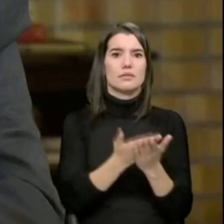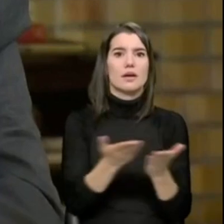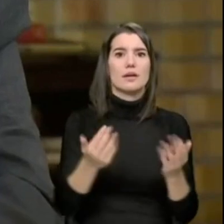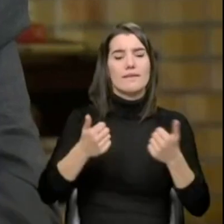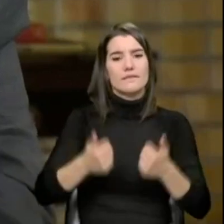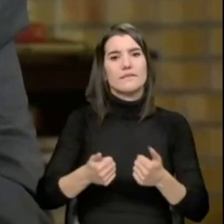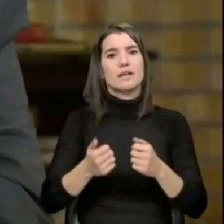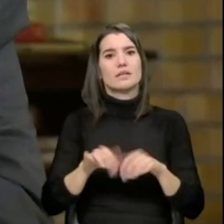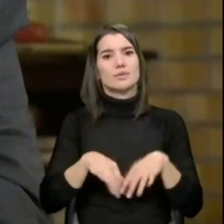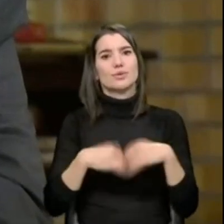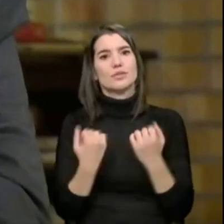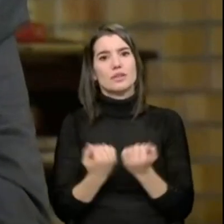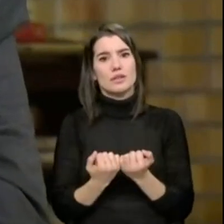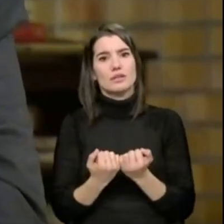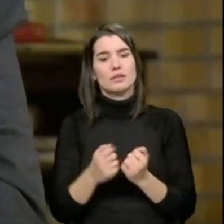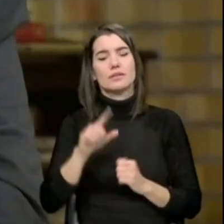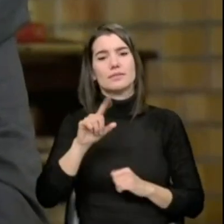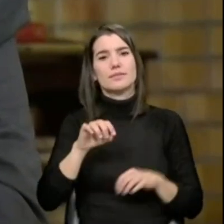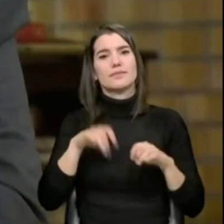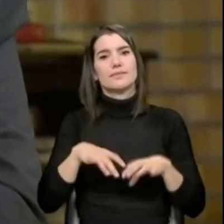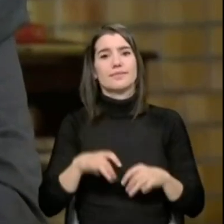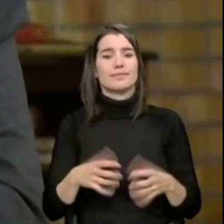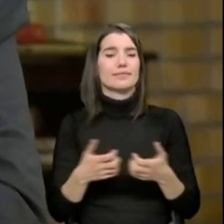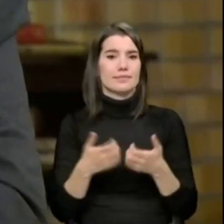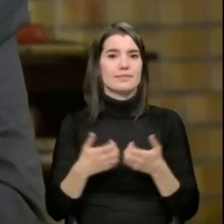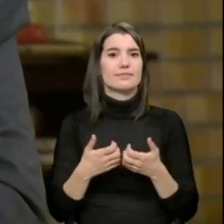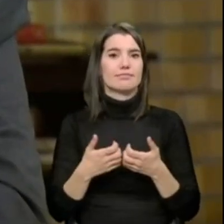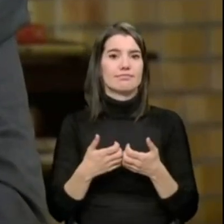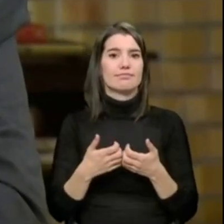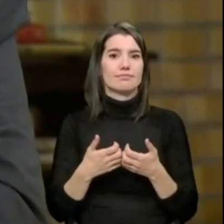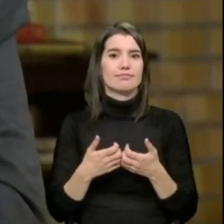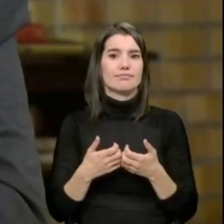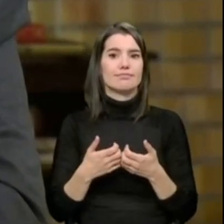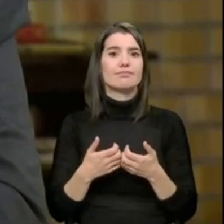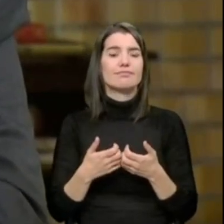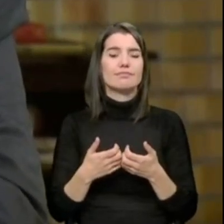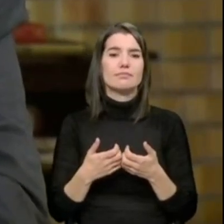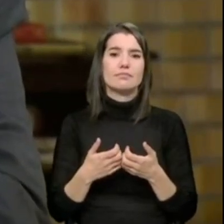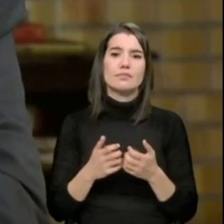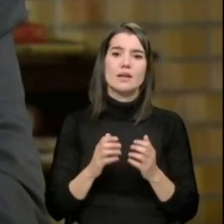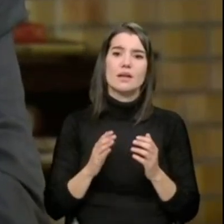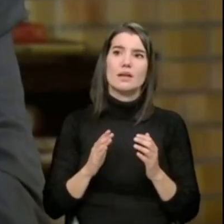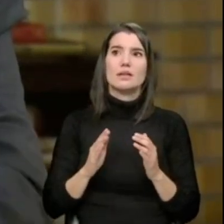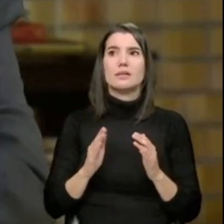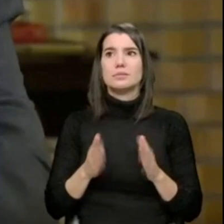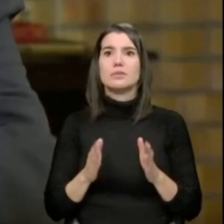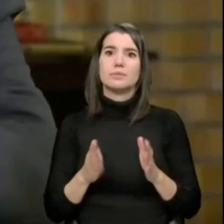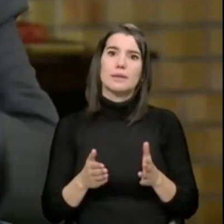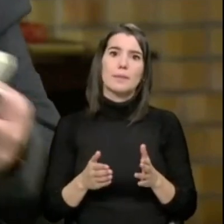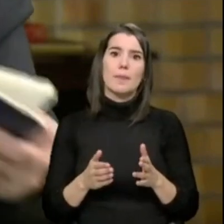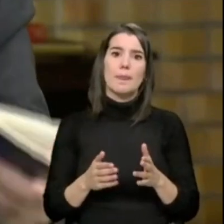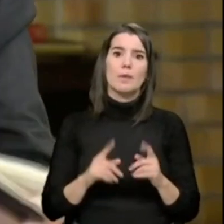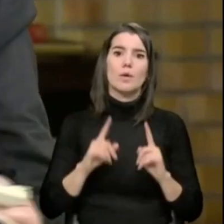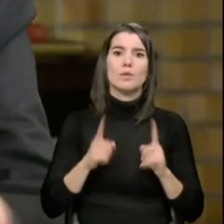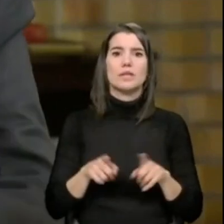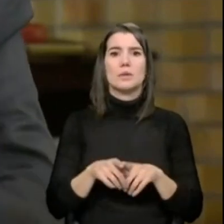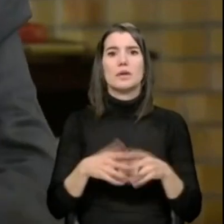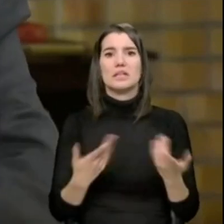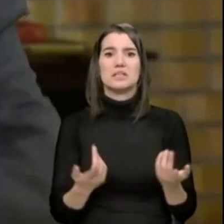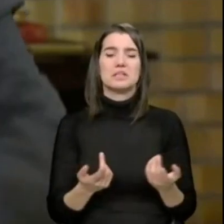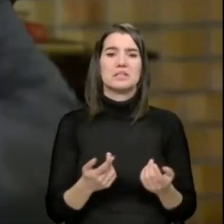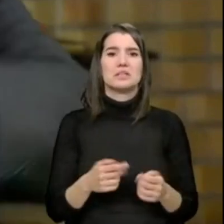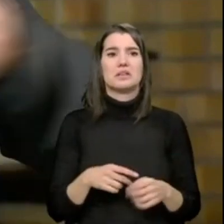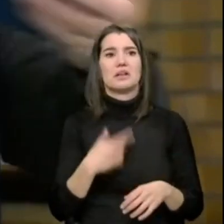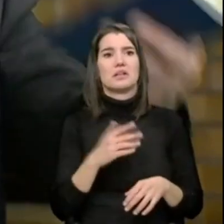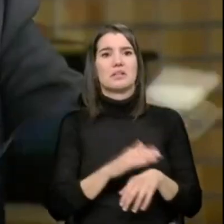sociedade e portanto, para evitarmos as guerras, sem ter que necessariamente entrar num relativismo, não é? Que a guerra é